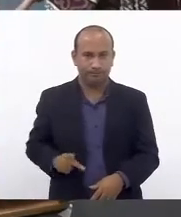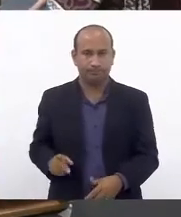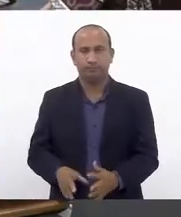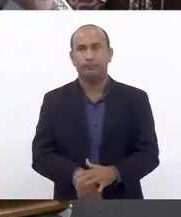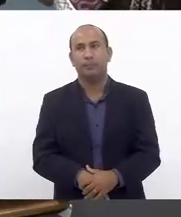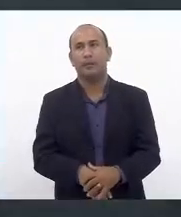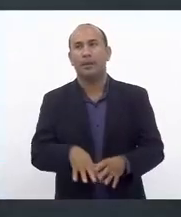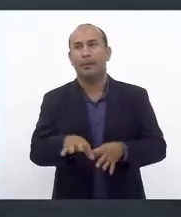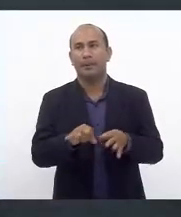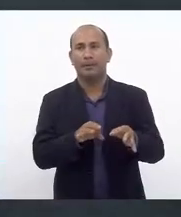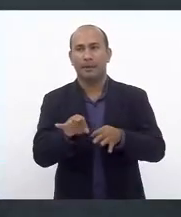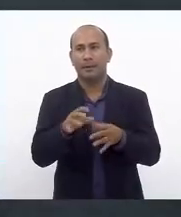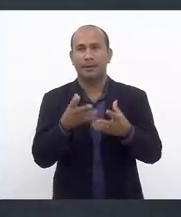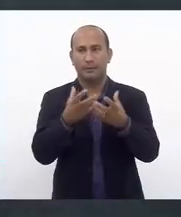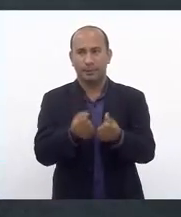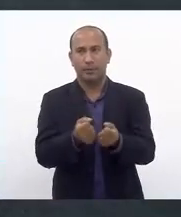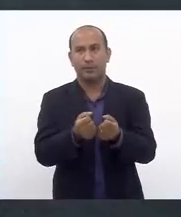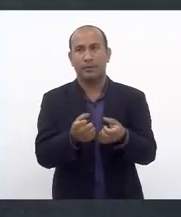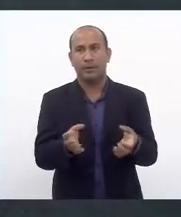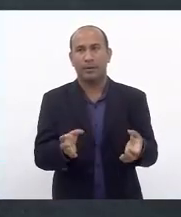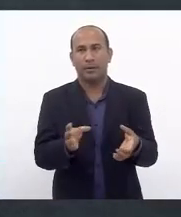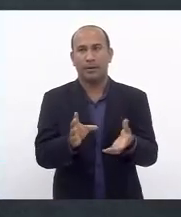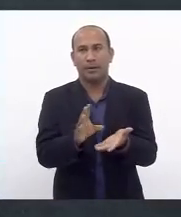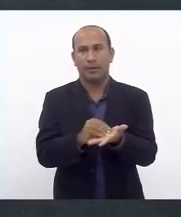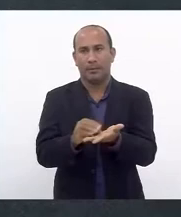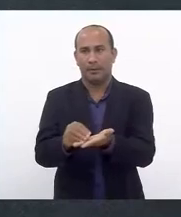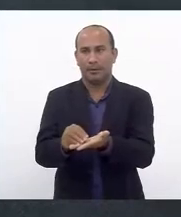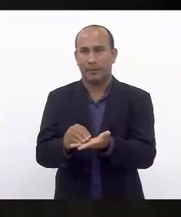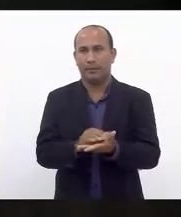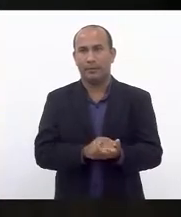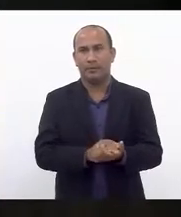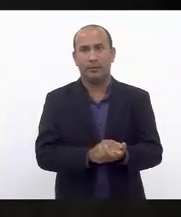o projeto recebeu emendas?